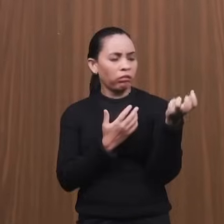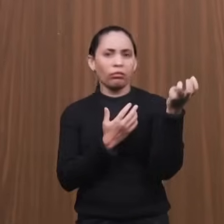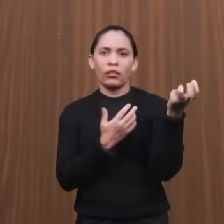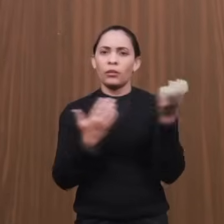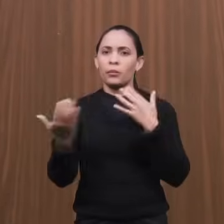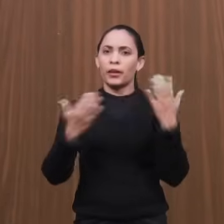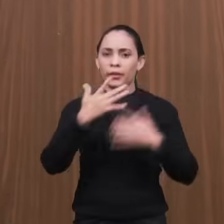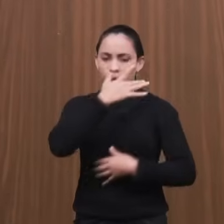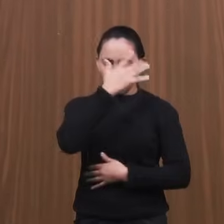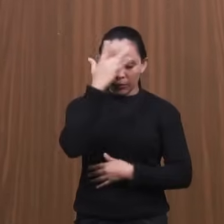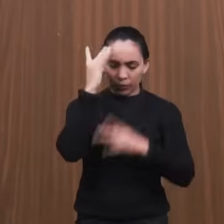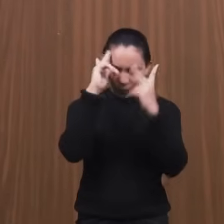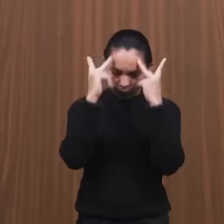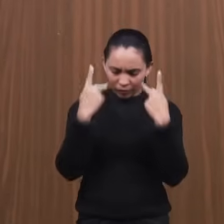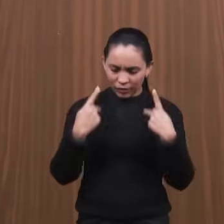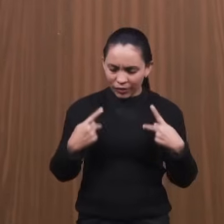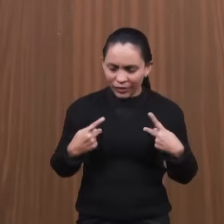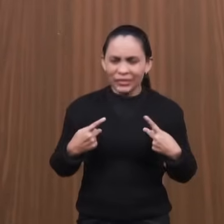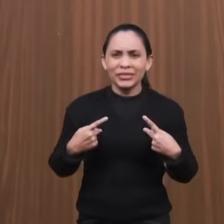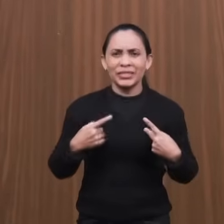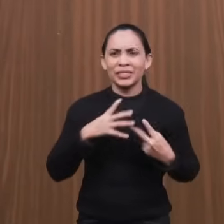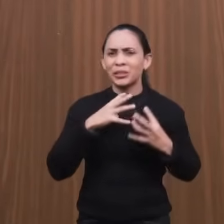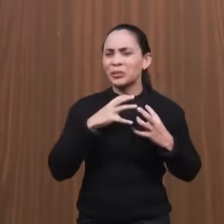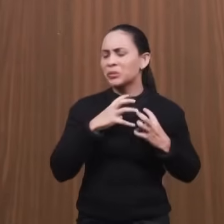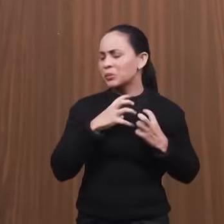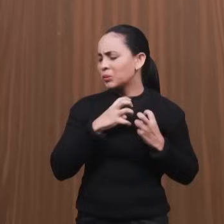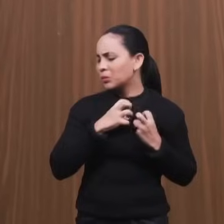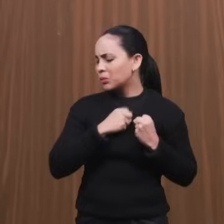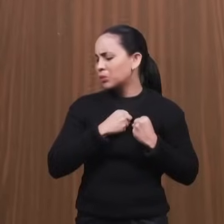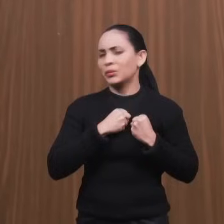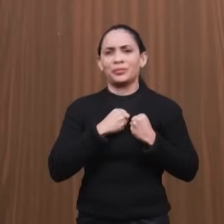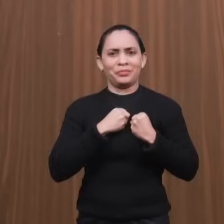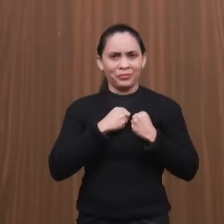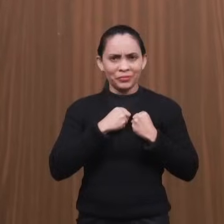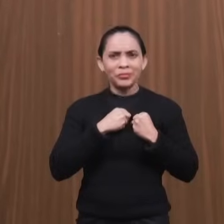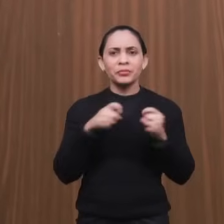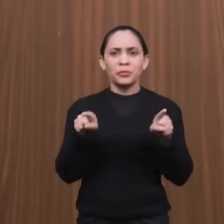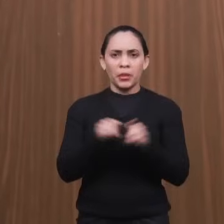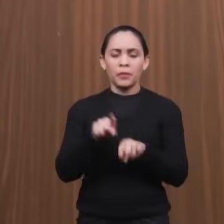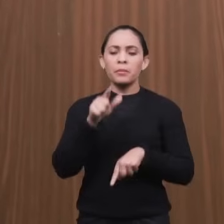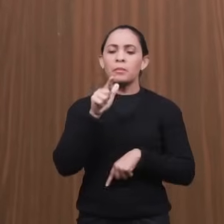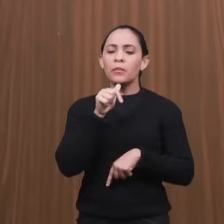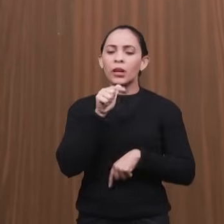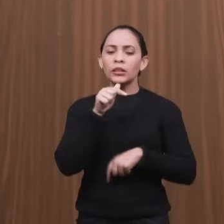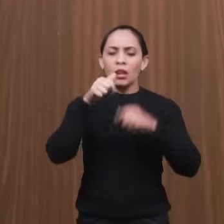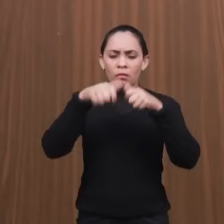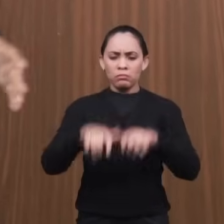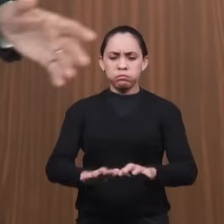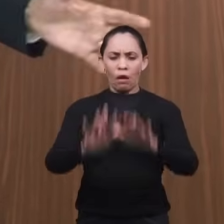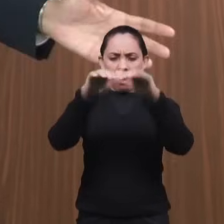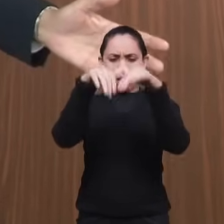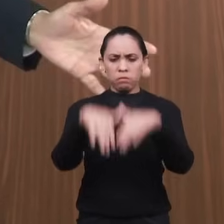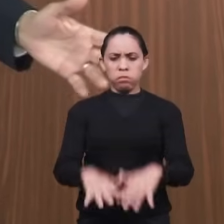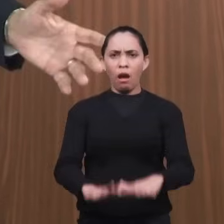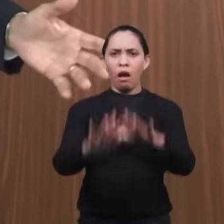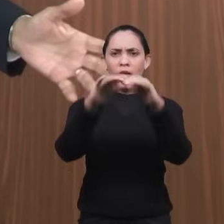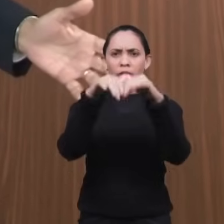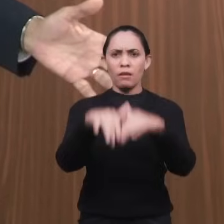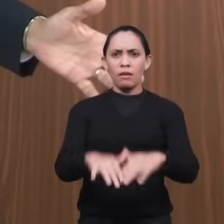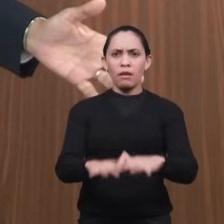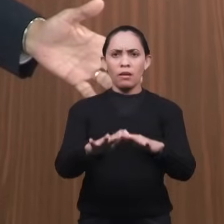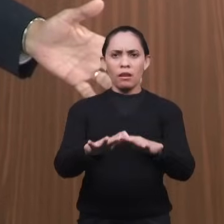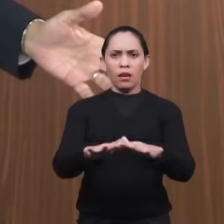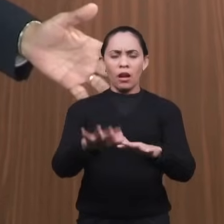vida e estão já mortos para a vida eterna. Ondas impetuosas que escumam as suas sujeiras. Tem orgulho, alguns